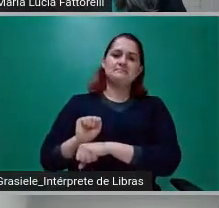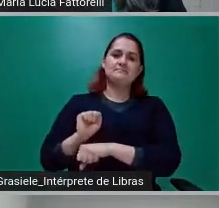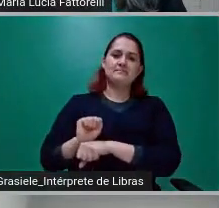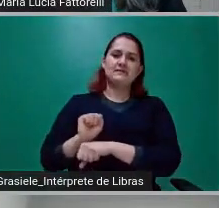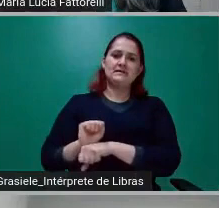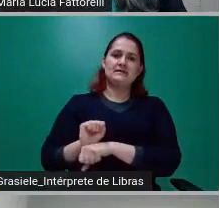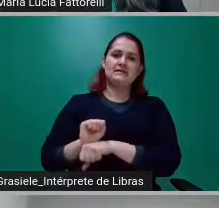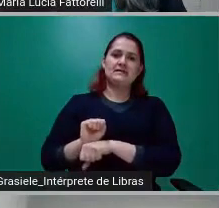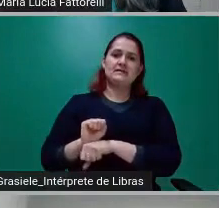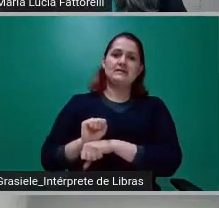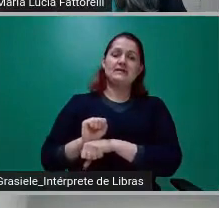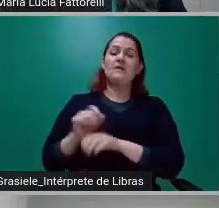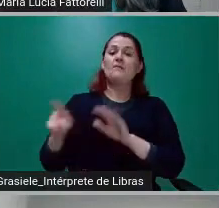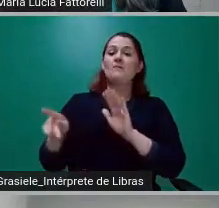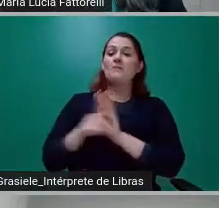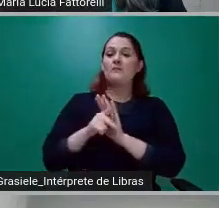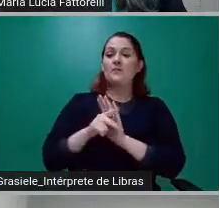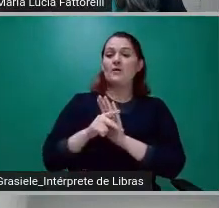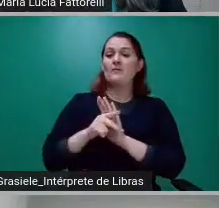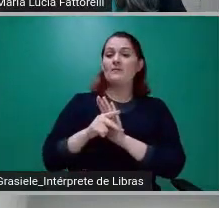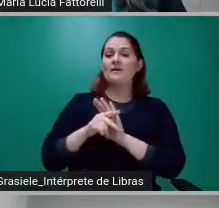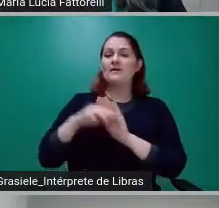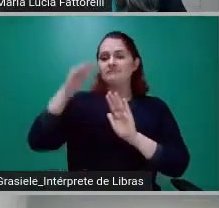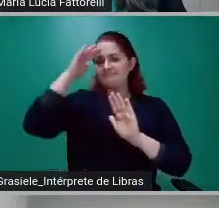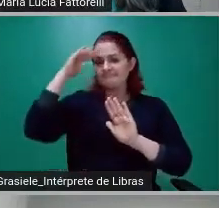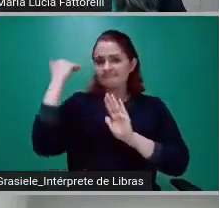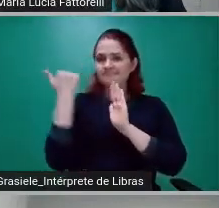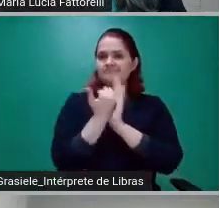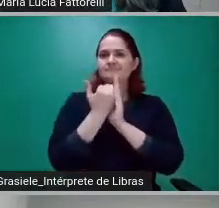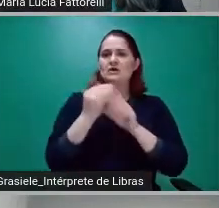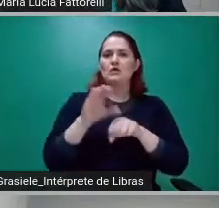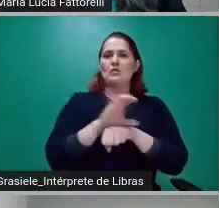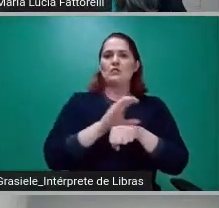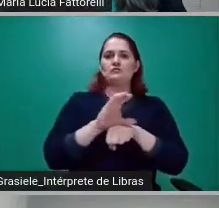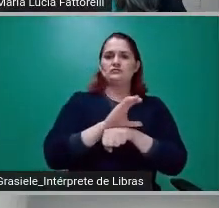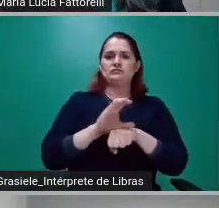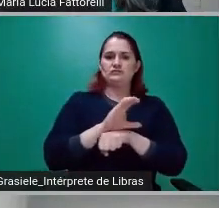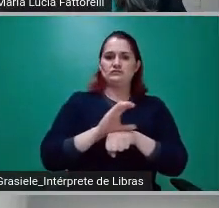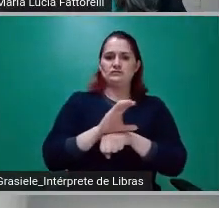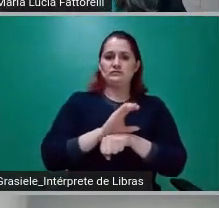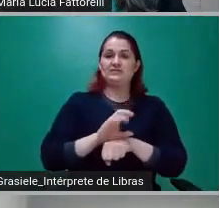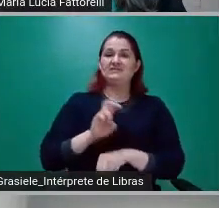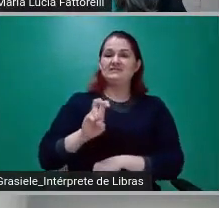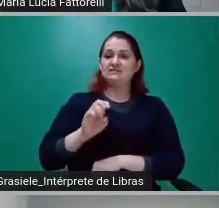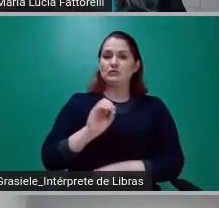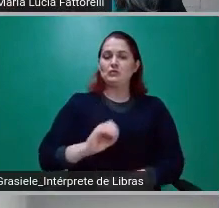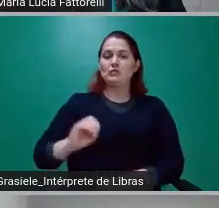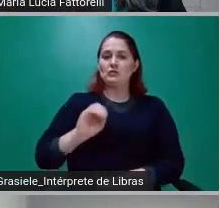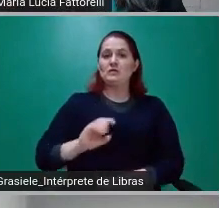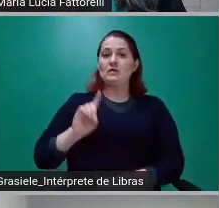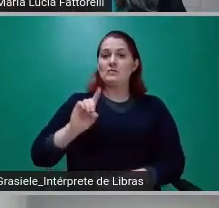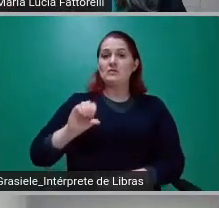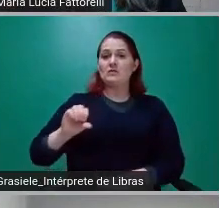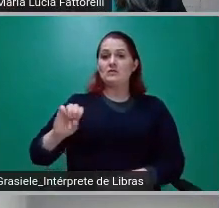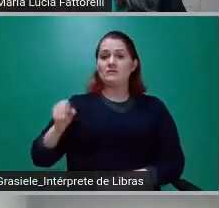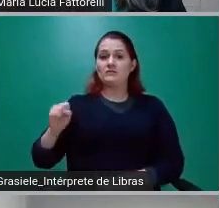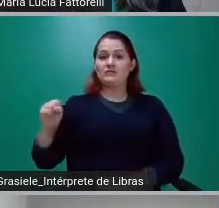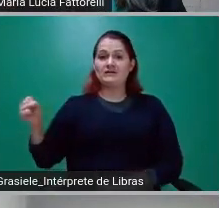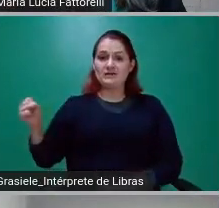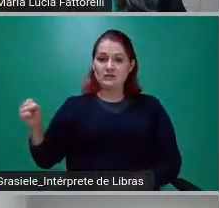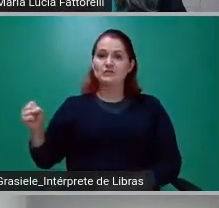norma constitucional de 5 de outubro de 1988,